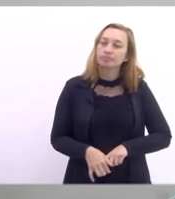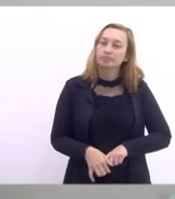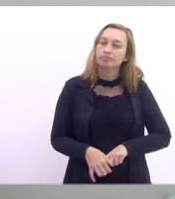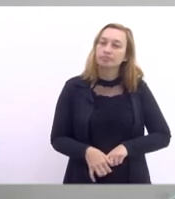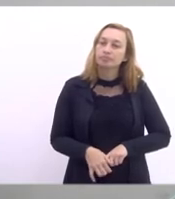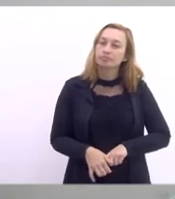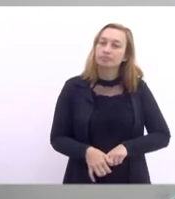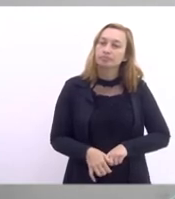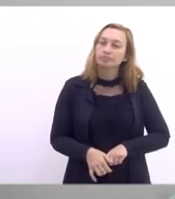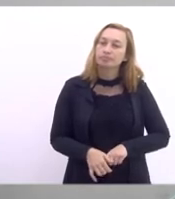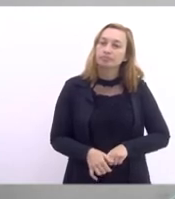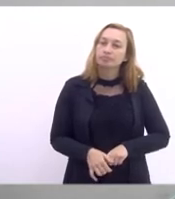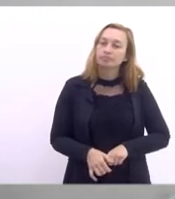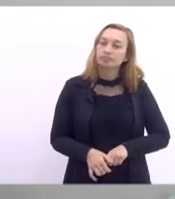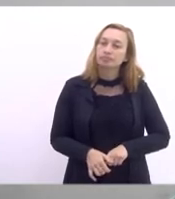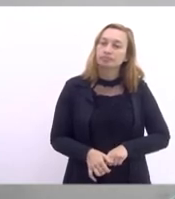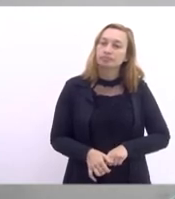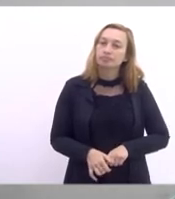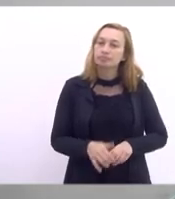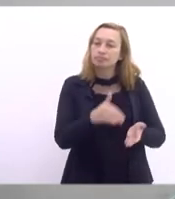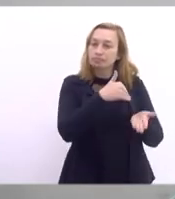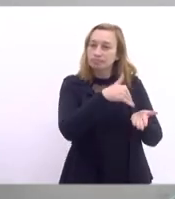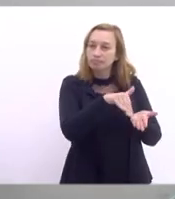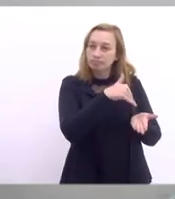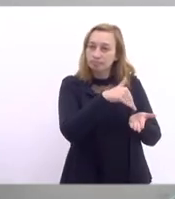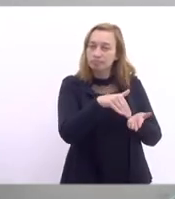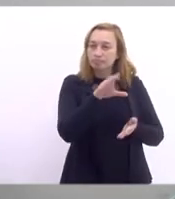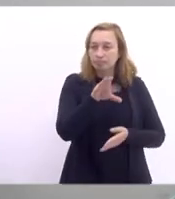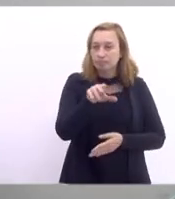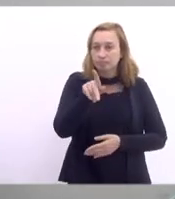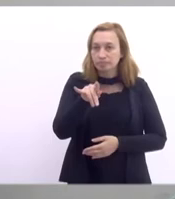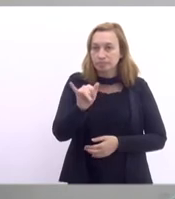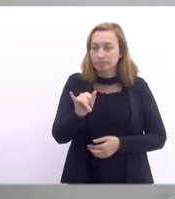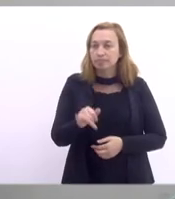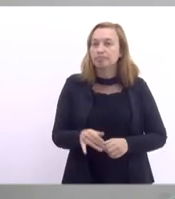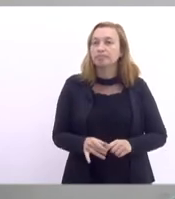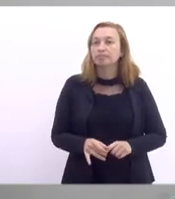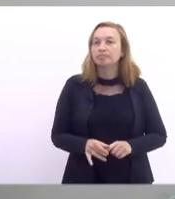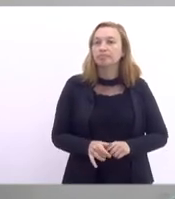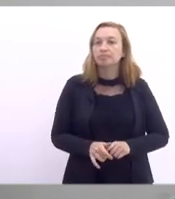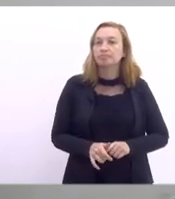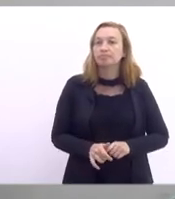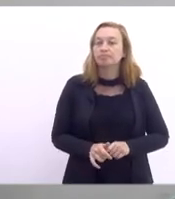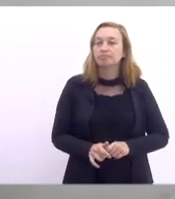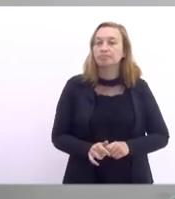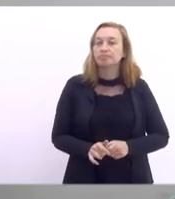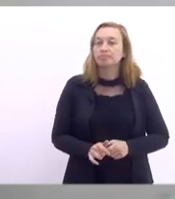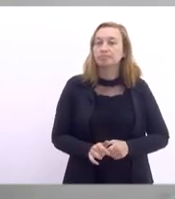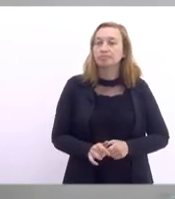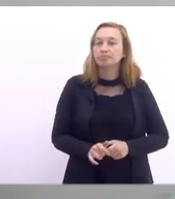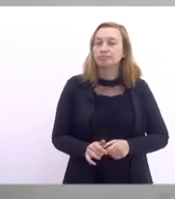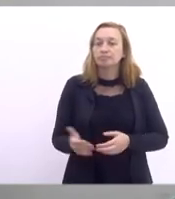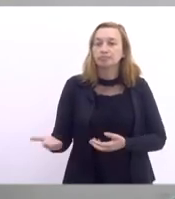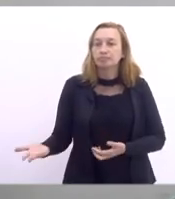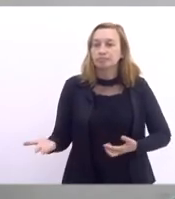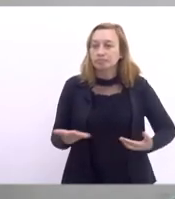e a secretaria da CPI para convidar